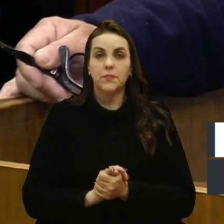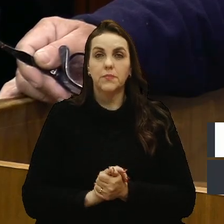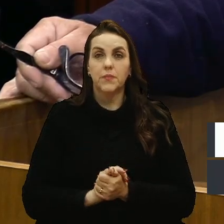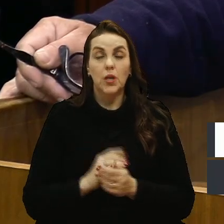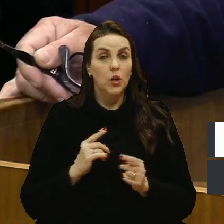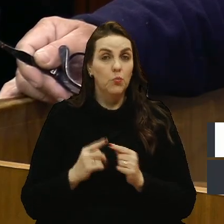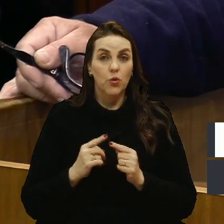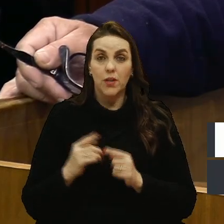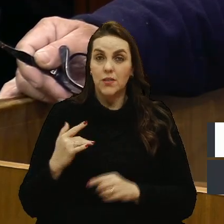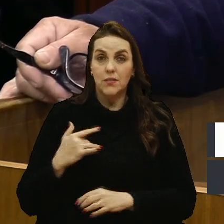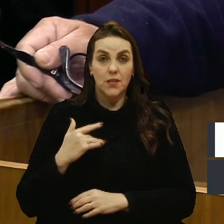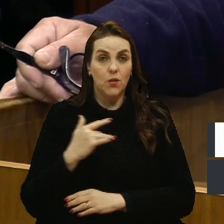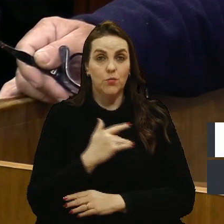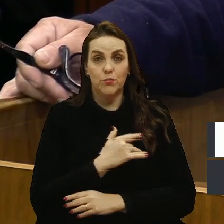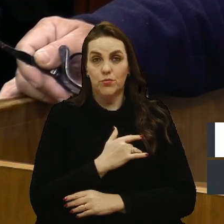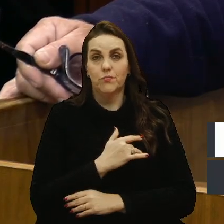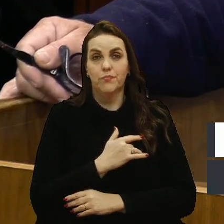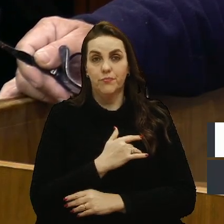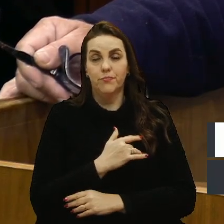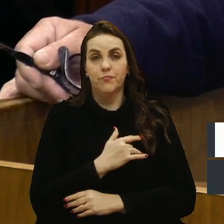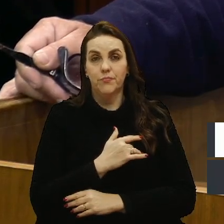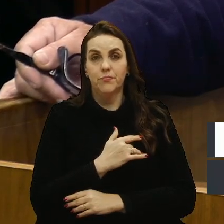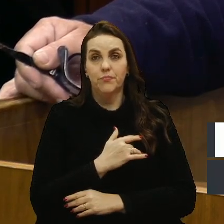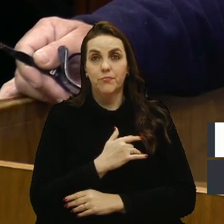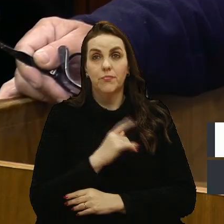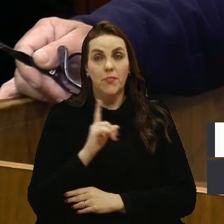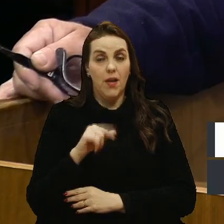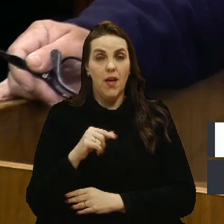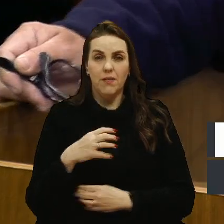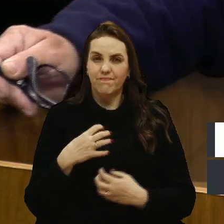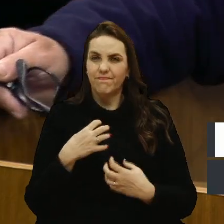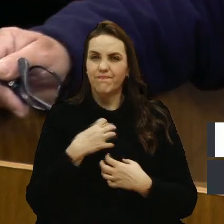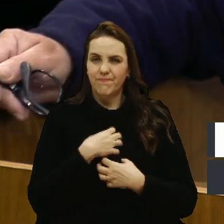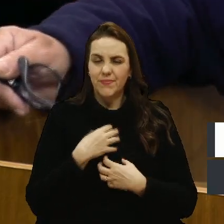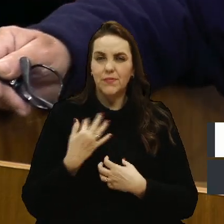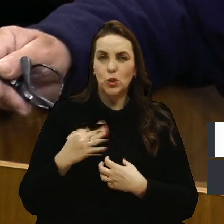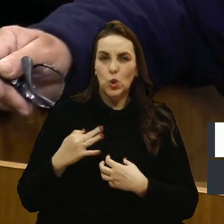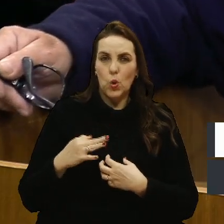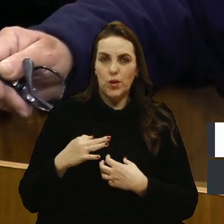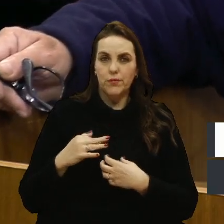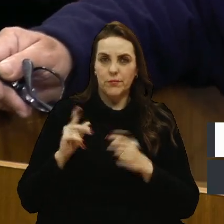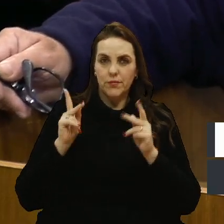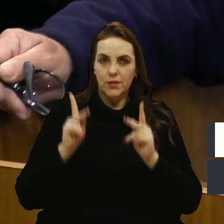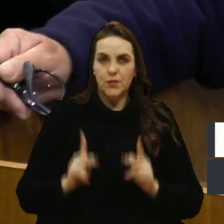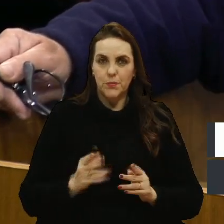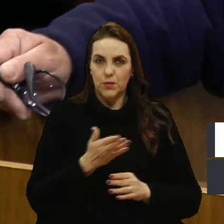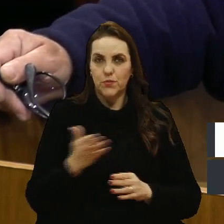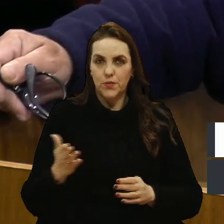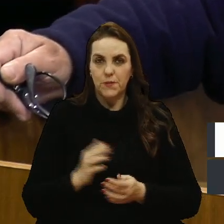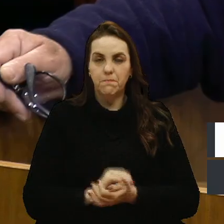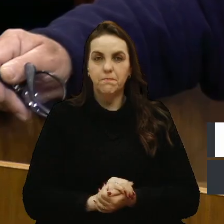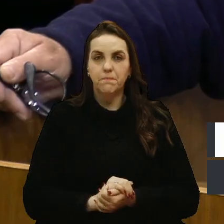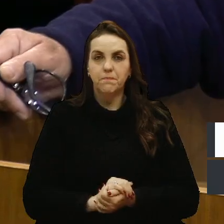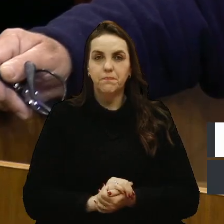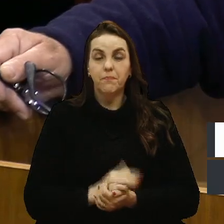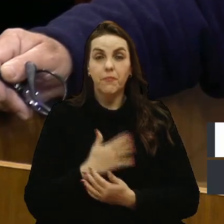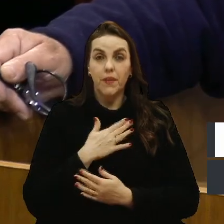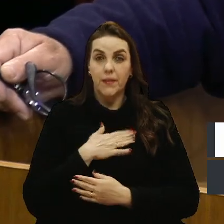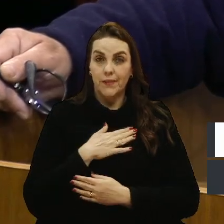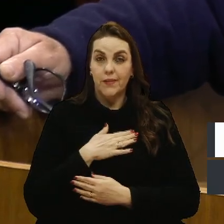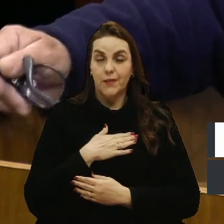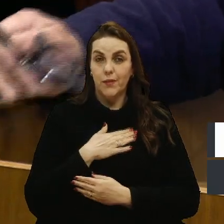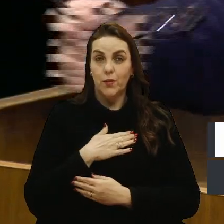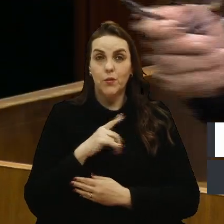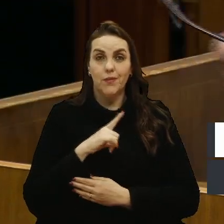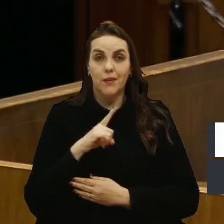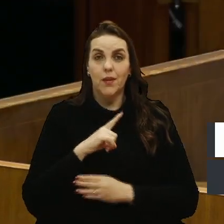porque saúde é sentir a dor do próximo. E eu tenho